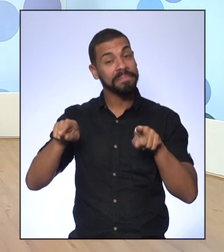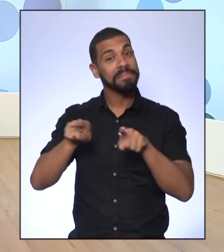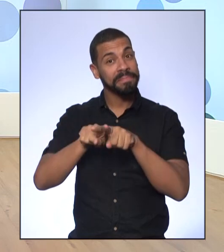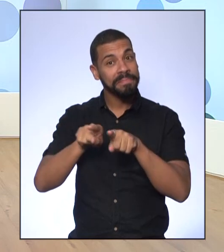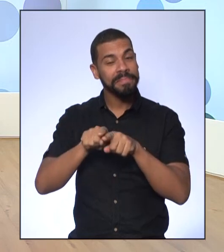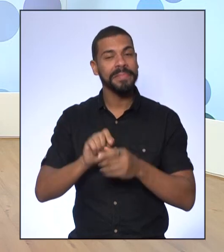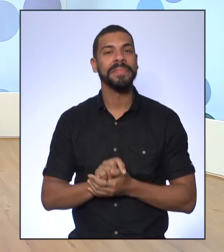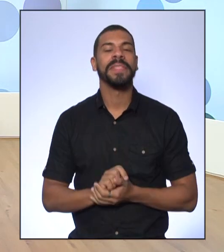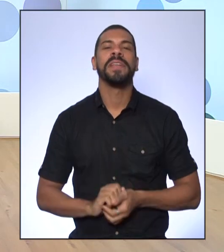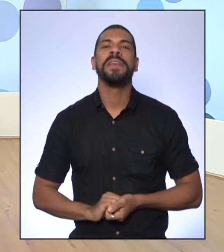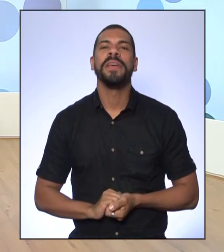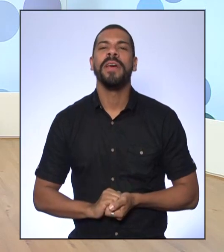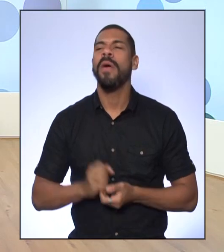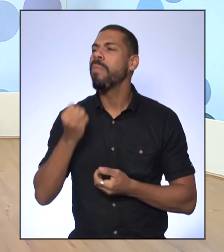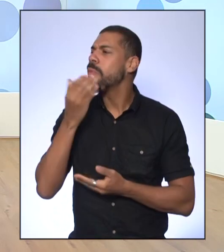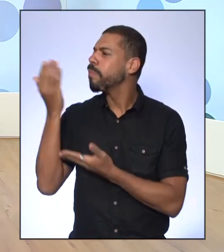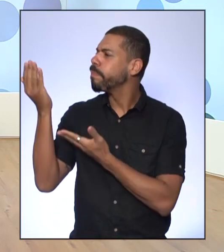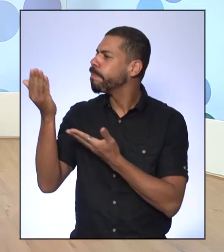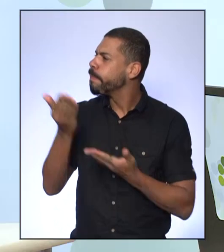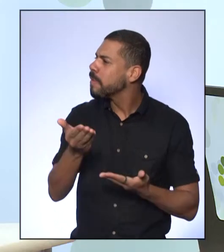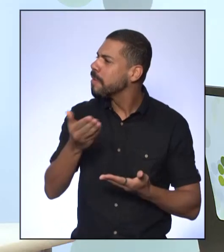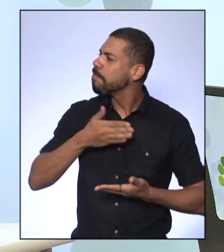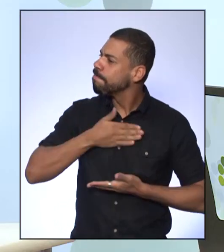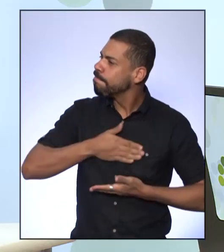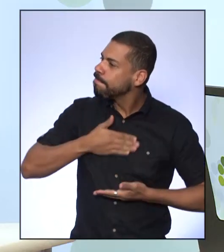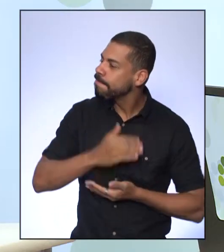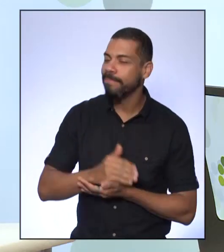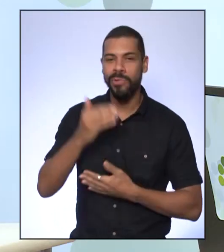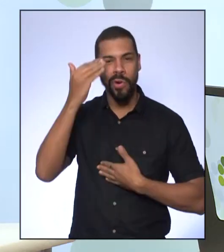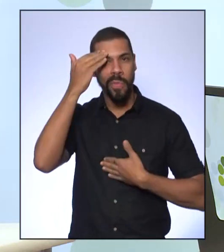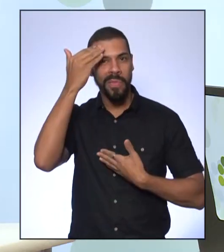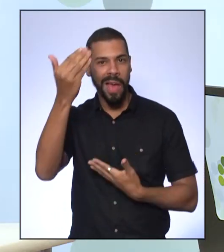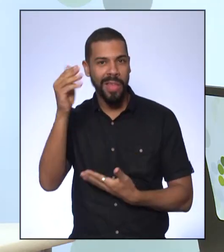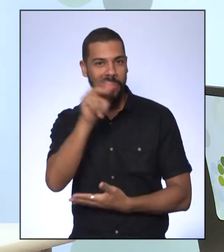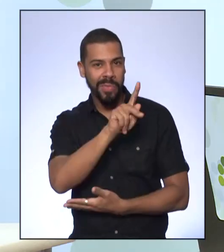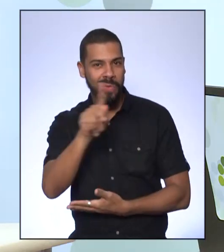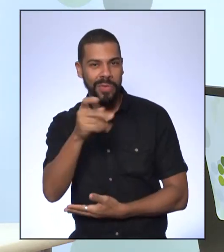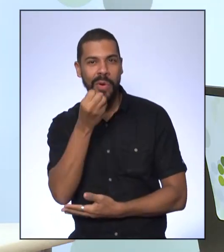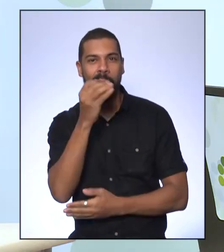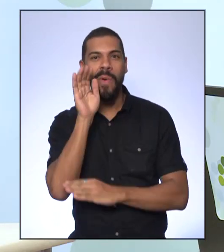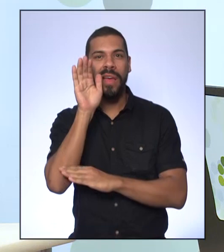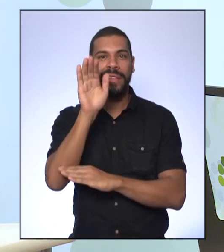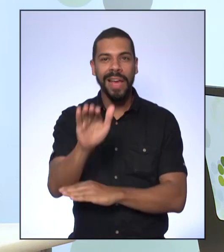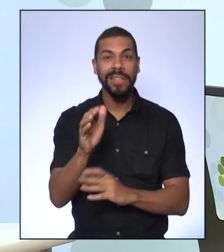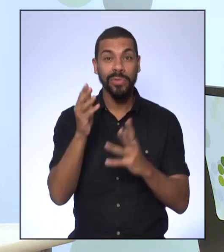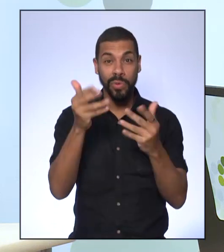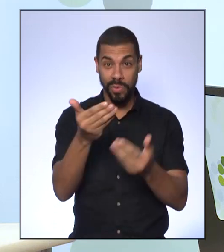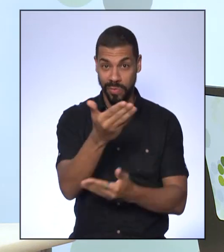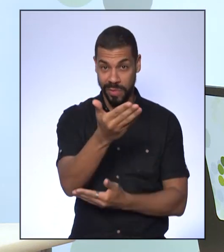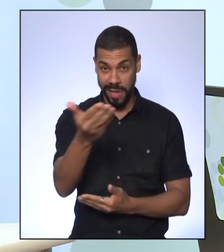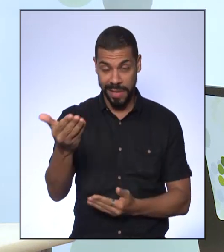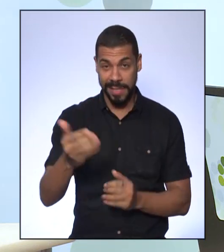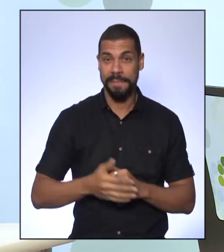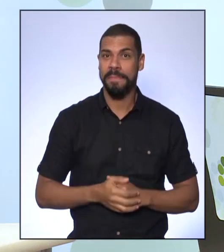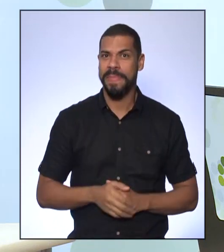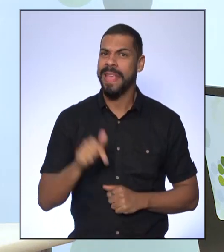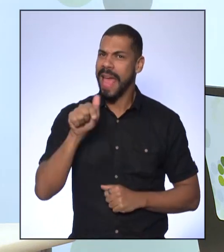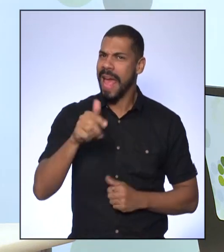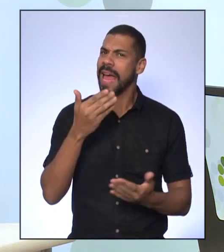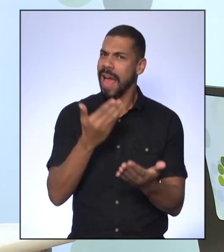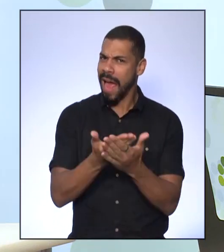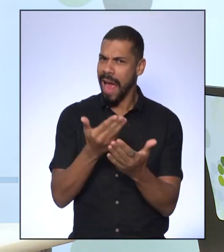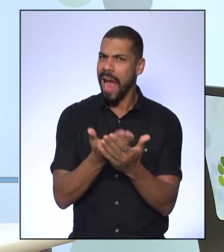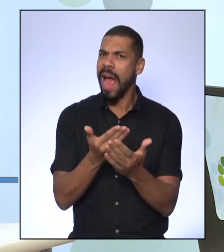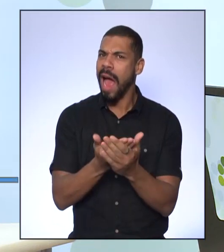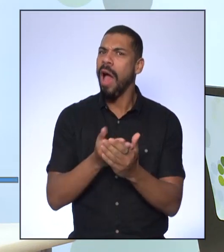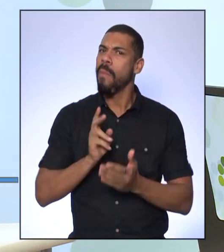na SEDUC. Seja bem-vindo, professor. Muito obrigado. Boa tarde a todos. Essa aula aqui é